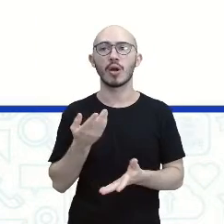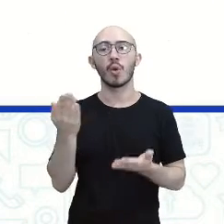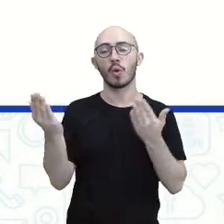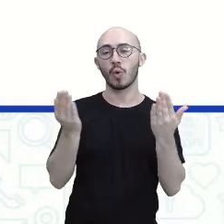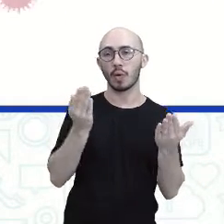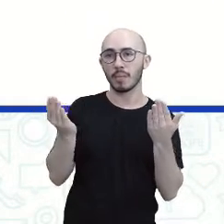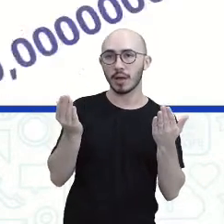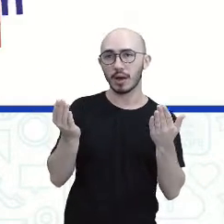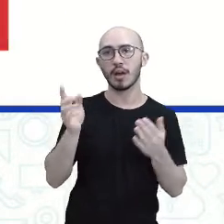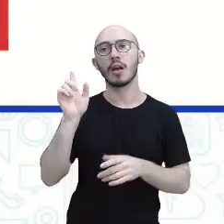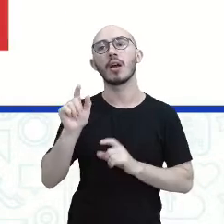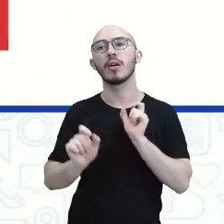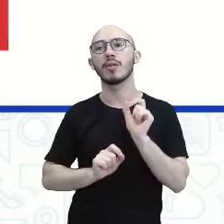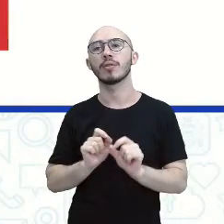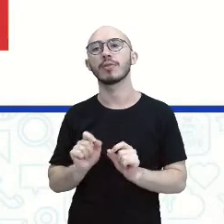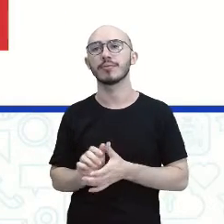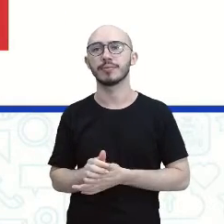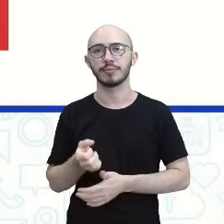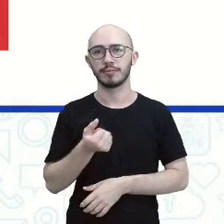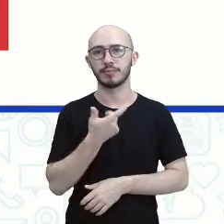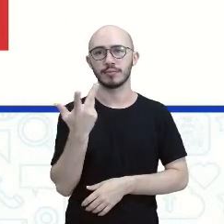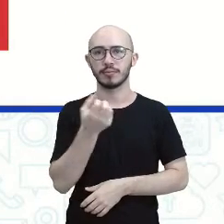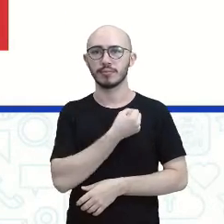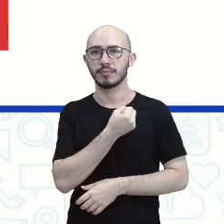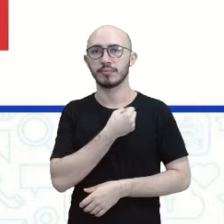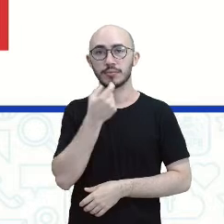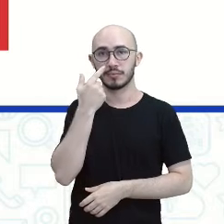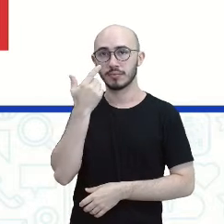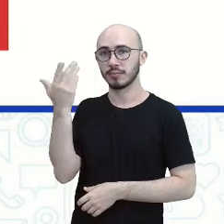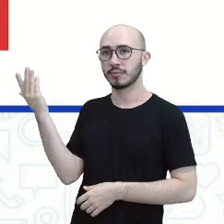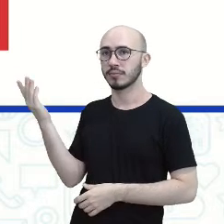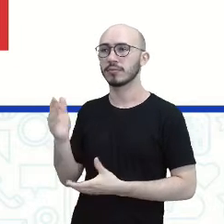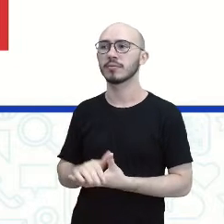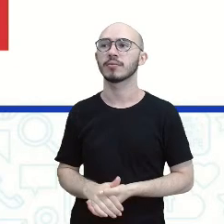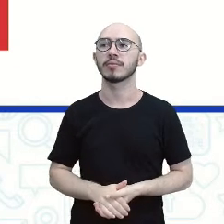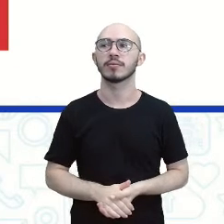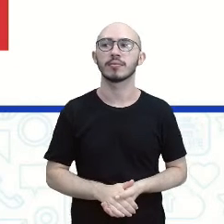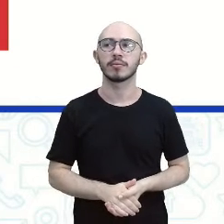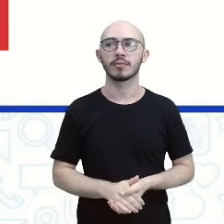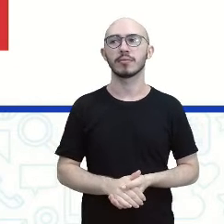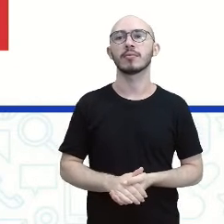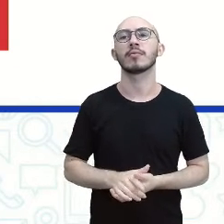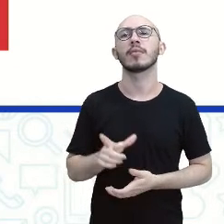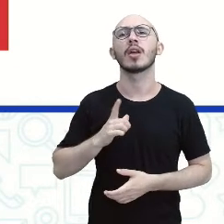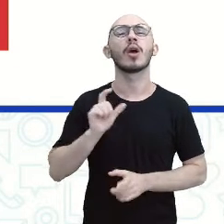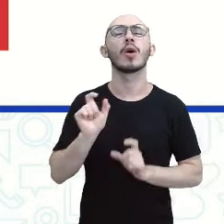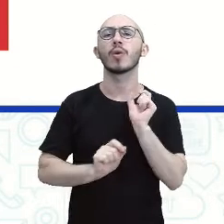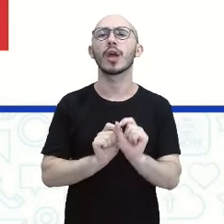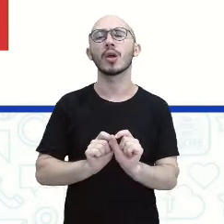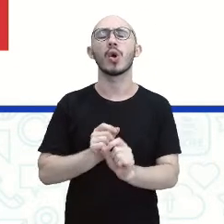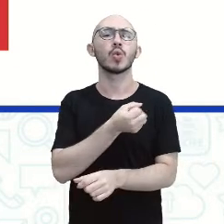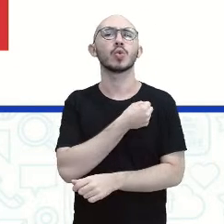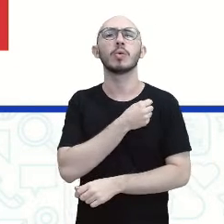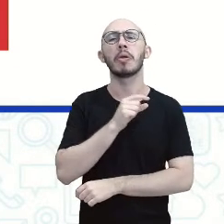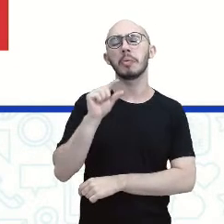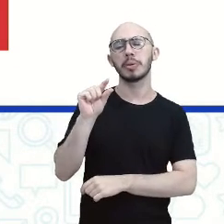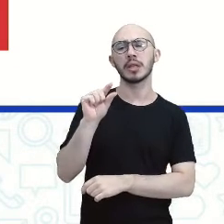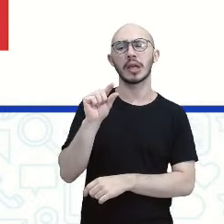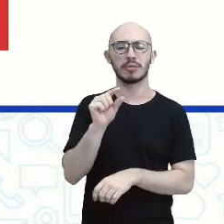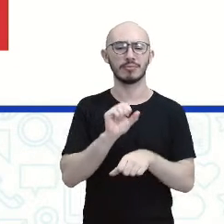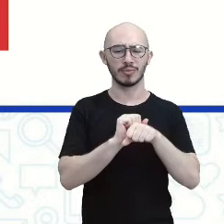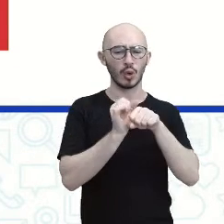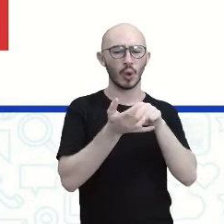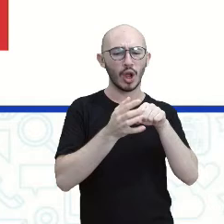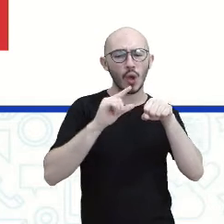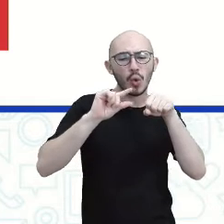comparar aí, é esse valor aí que a gente vai ver que é um número bastante pequeno o tamanho do coronavírus. E para